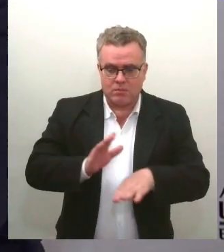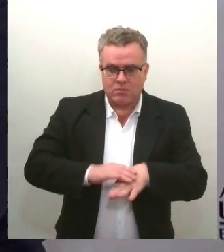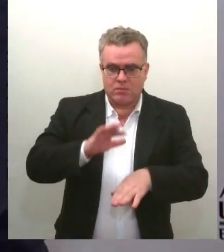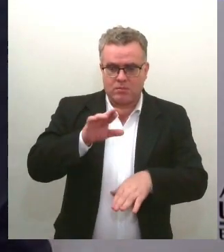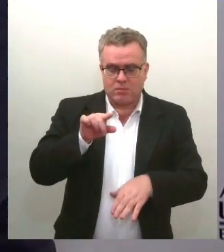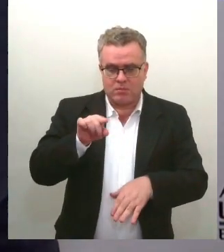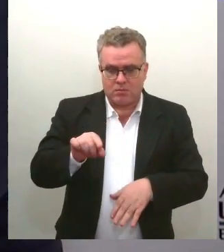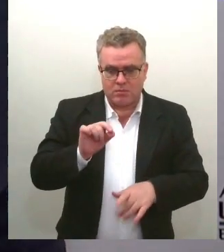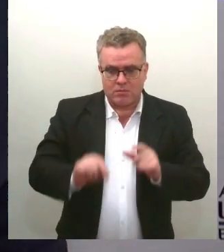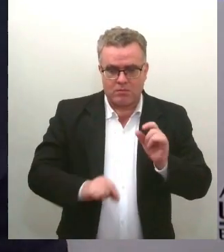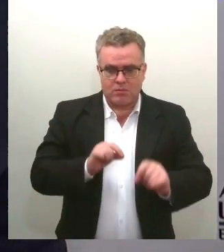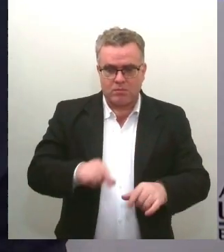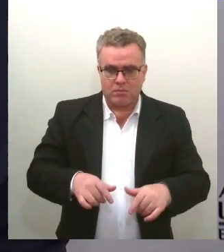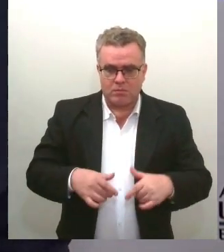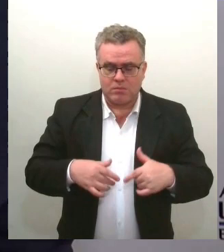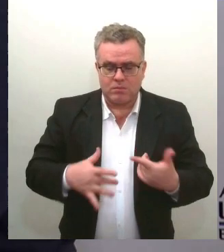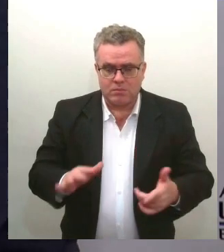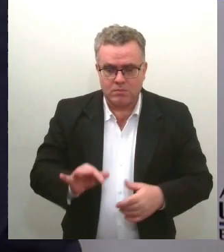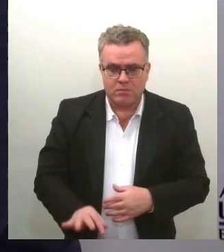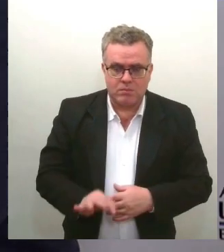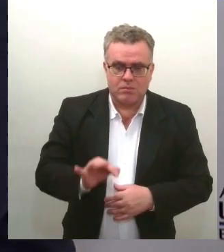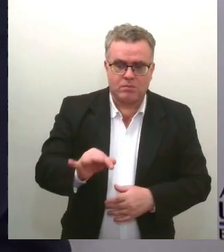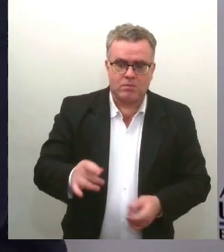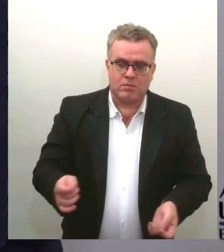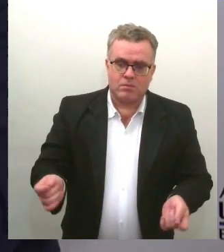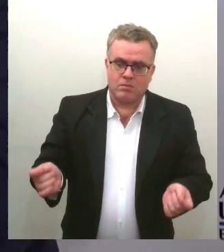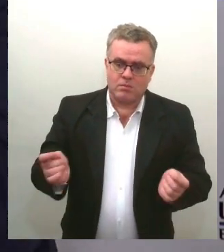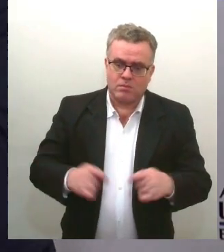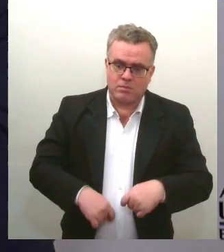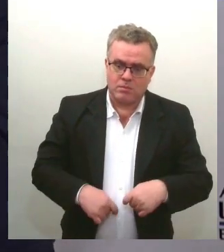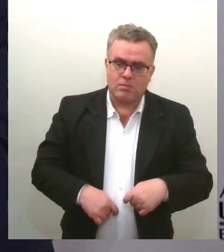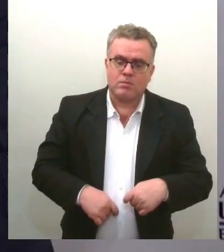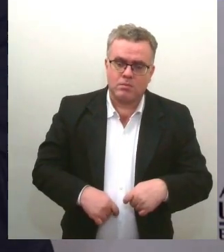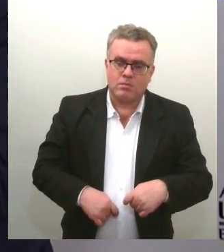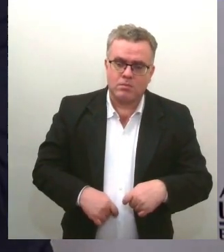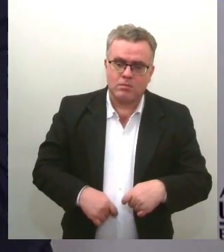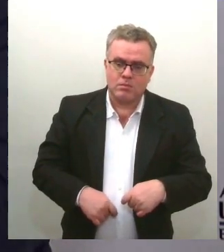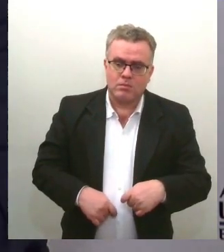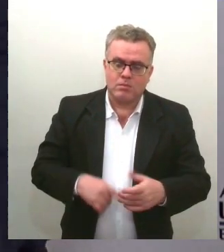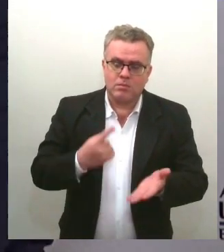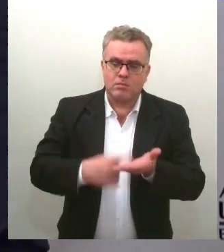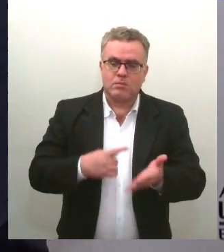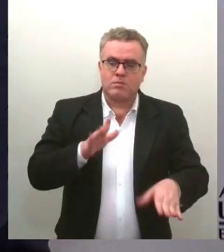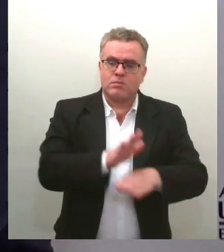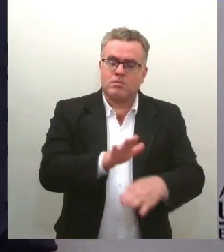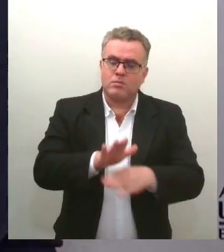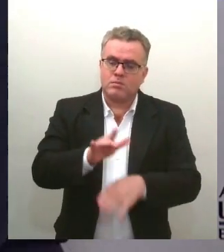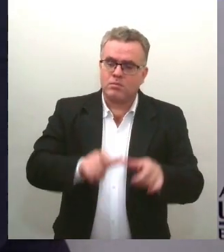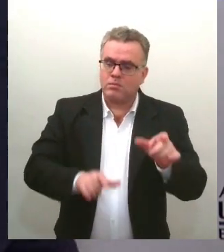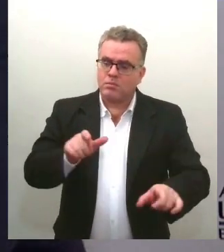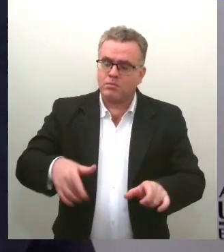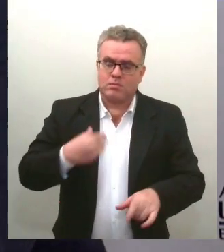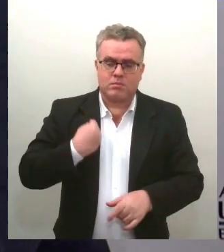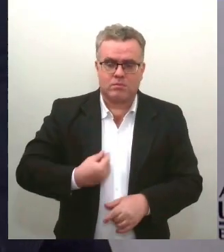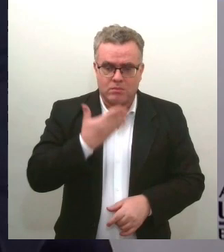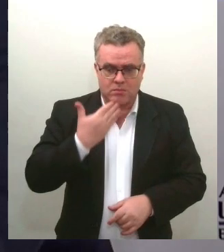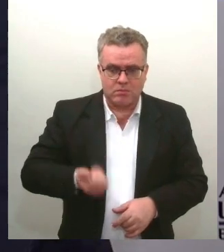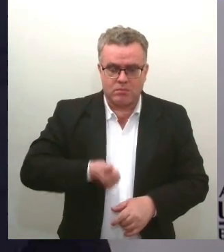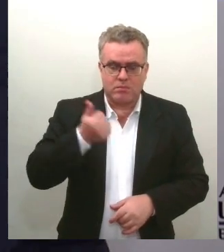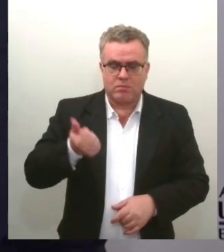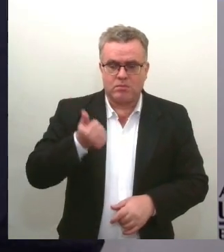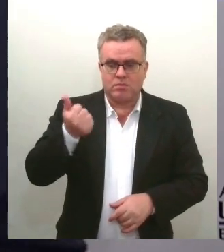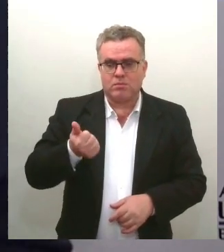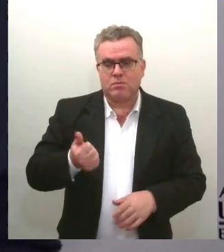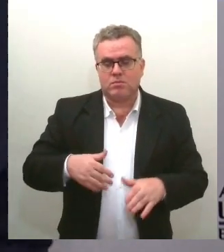pode começar a atender a essas pessoas, né? Já uma iniciativa de um protocolo para que